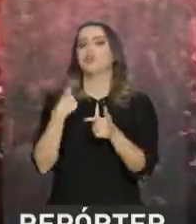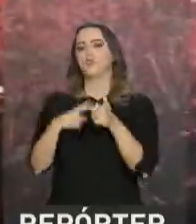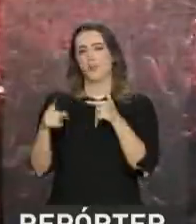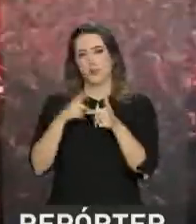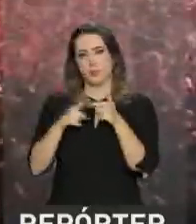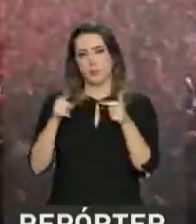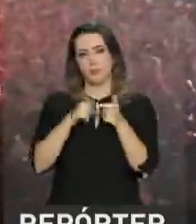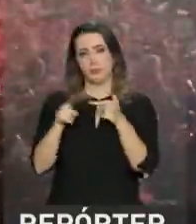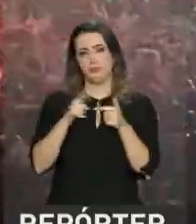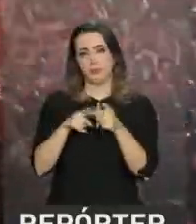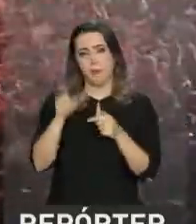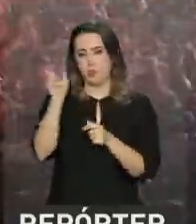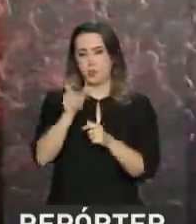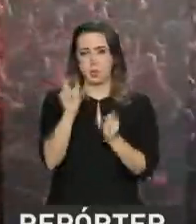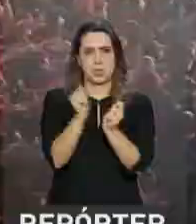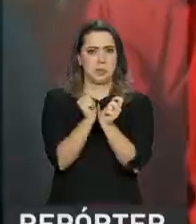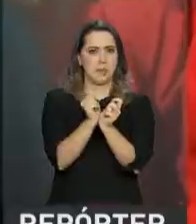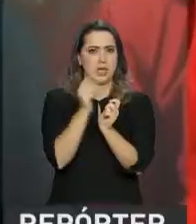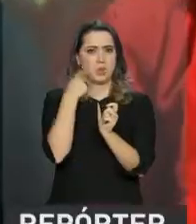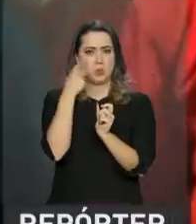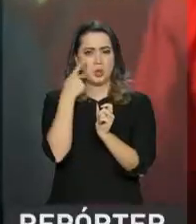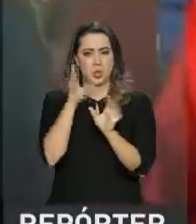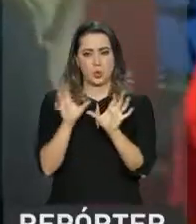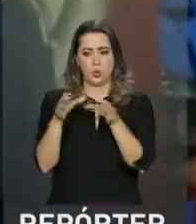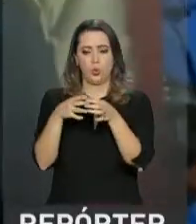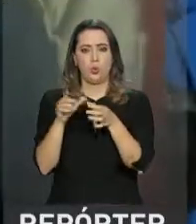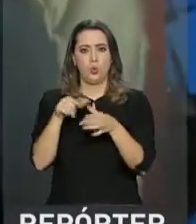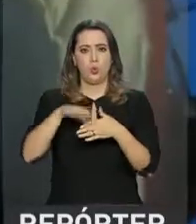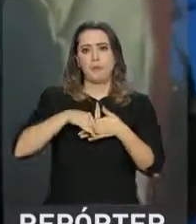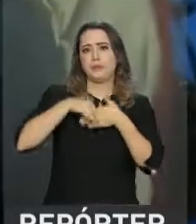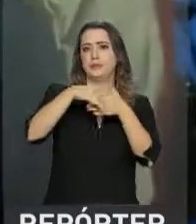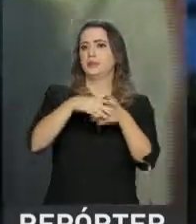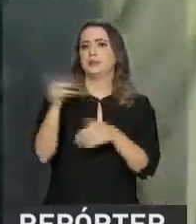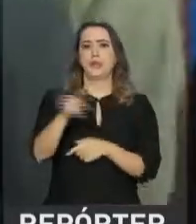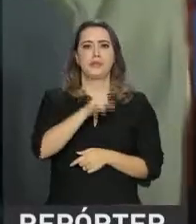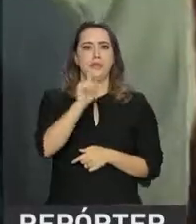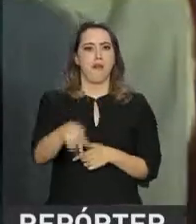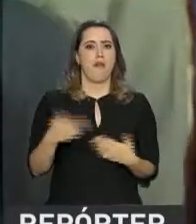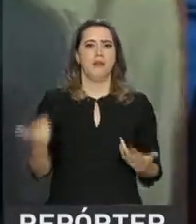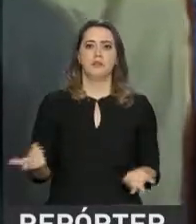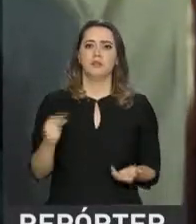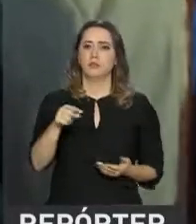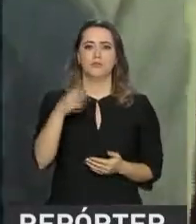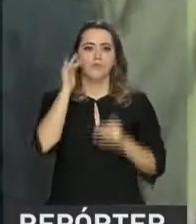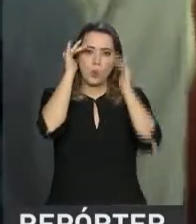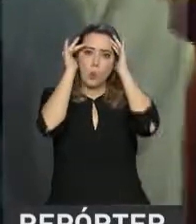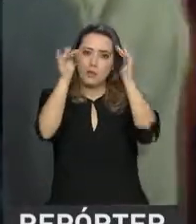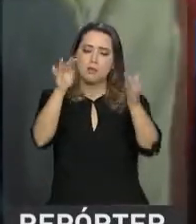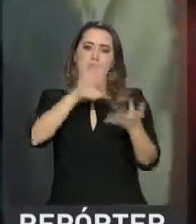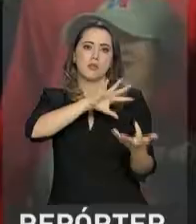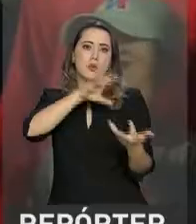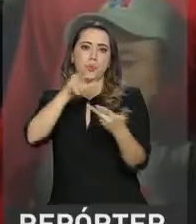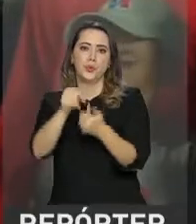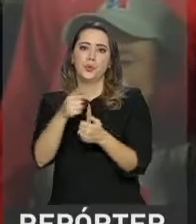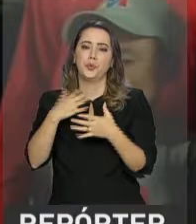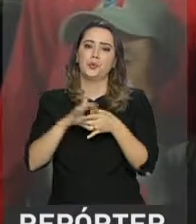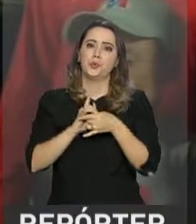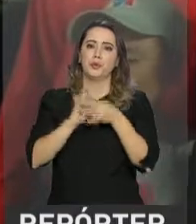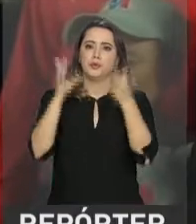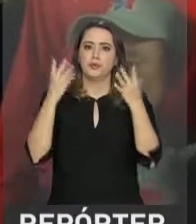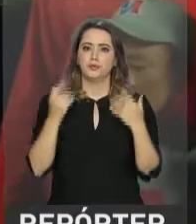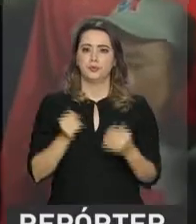ocorreram com presos políticos partidos e lideranças inabilitadas e sem observação internacional